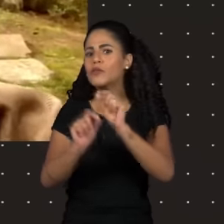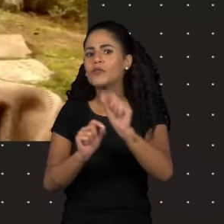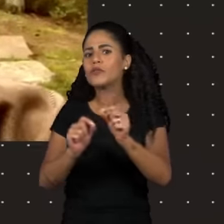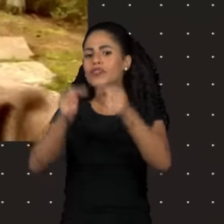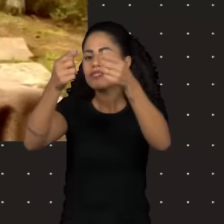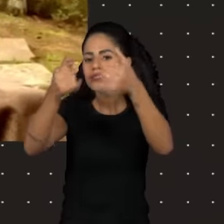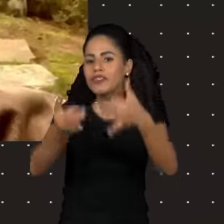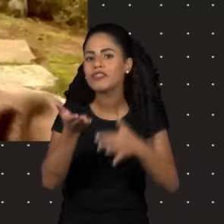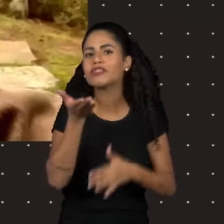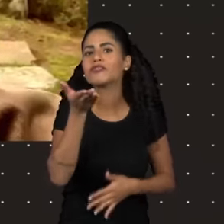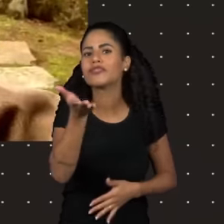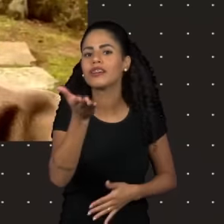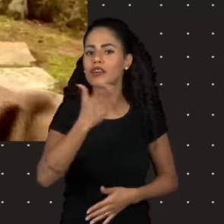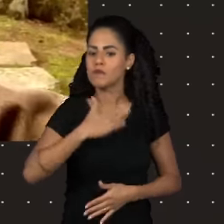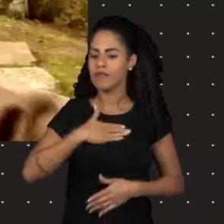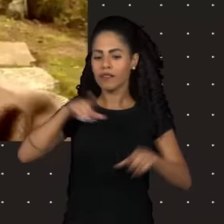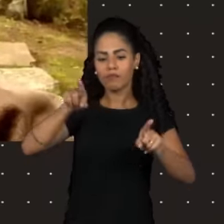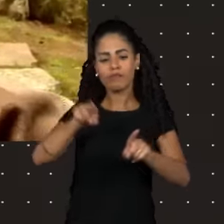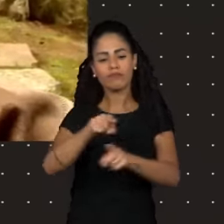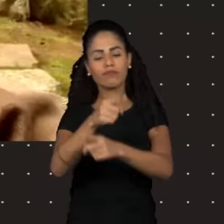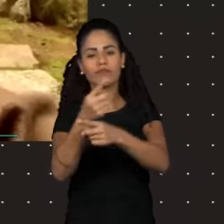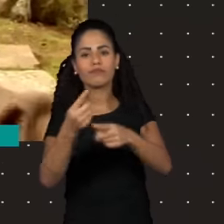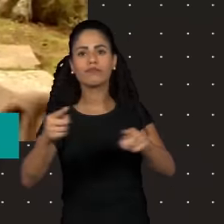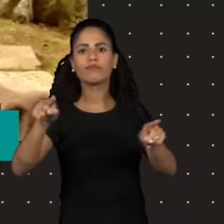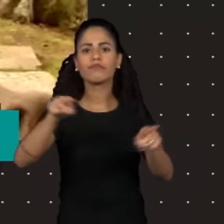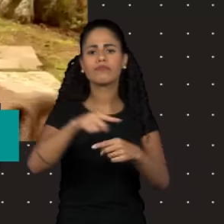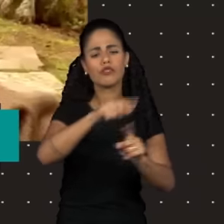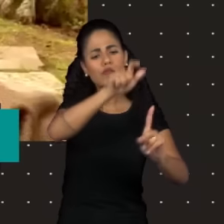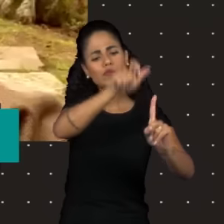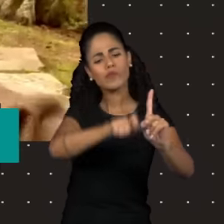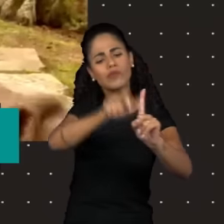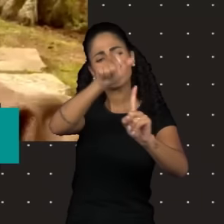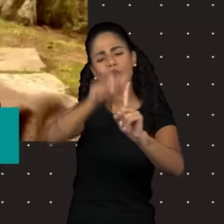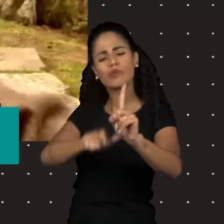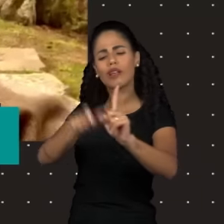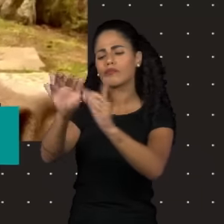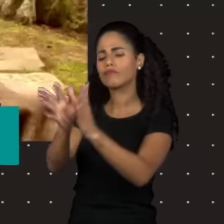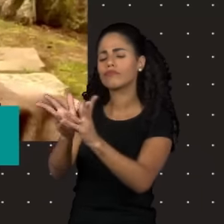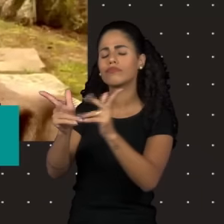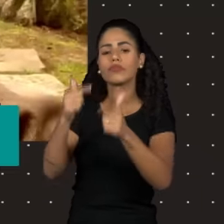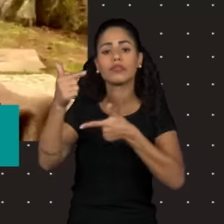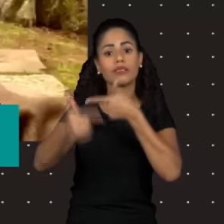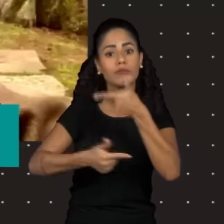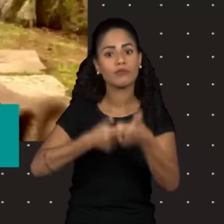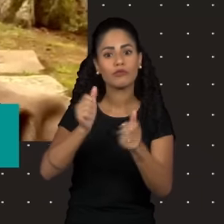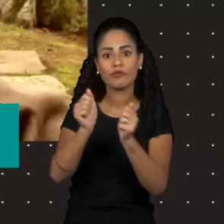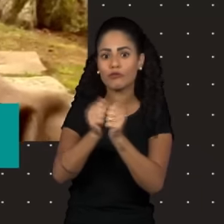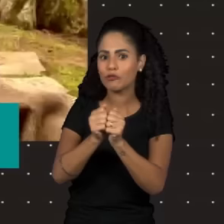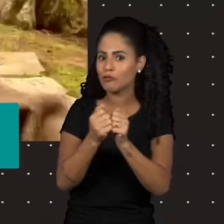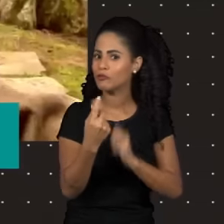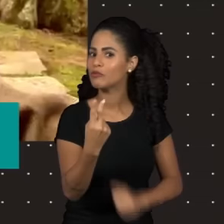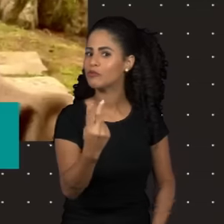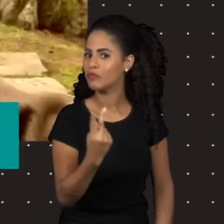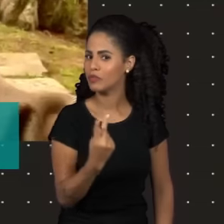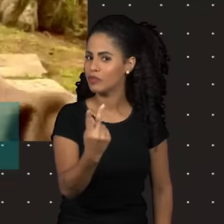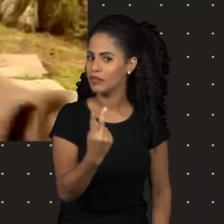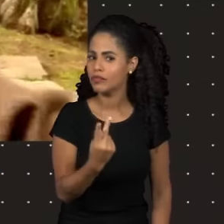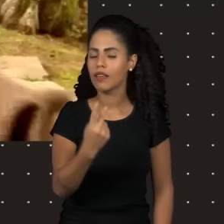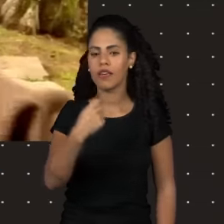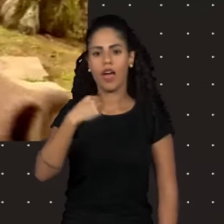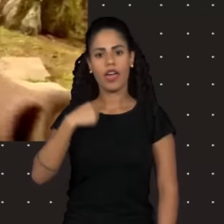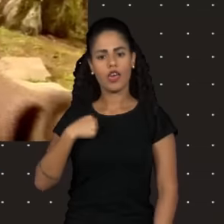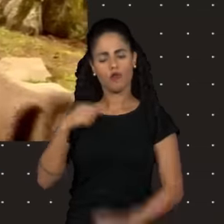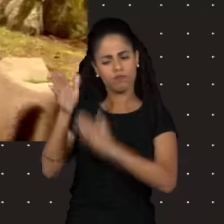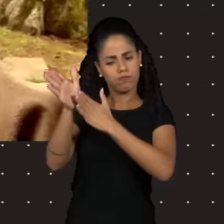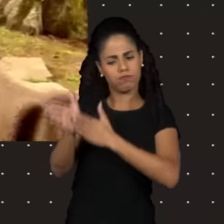minha Olga, de tantos personagens lindos que a gente trabalhou juntos. Você sabe que eu sou uma pessoa muito